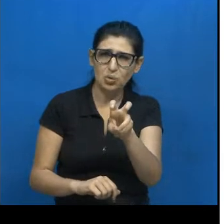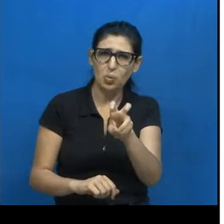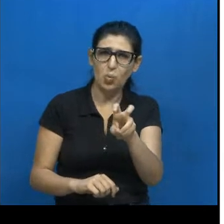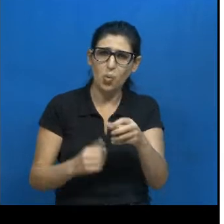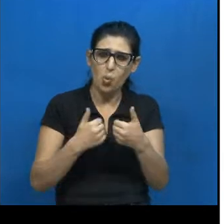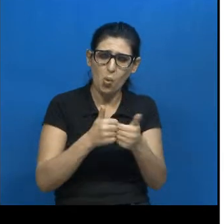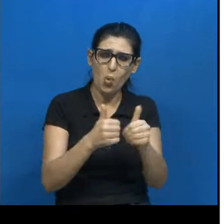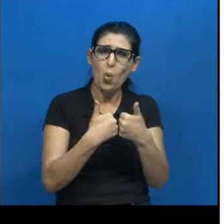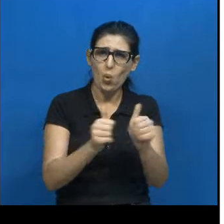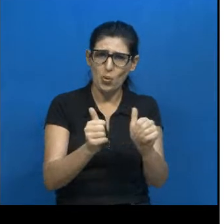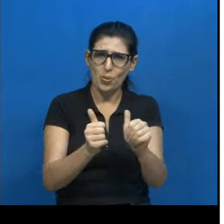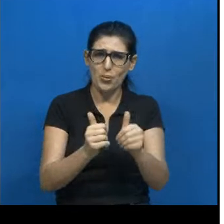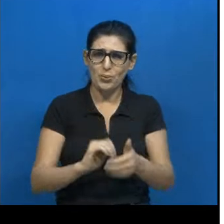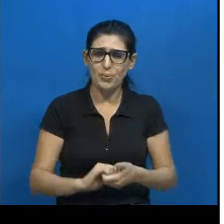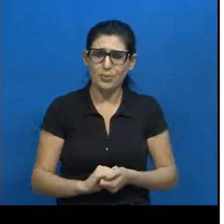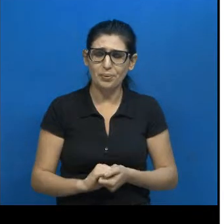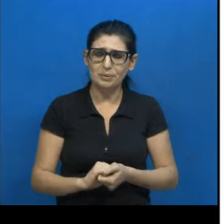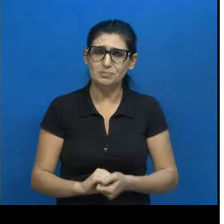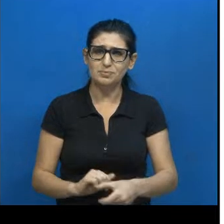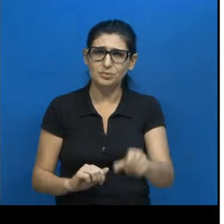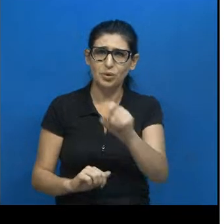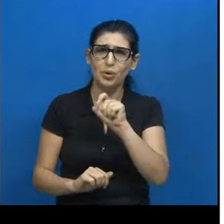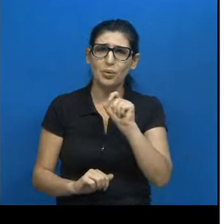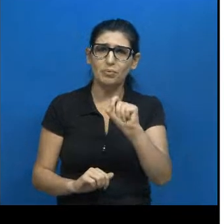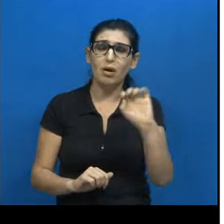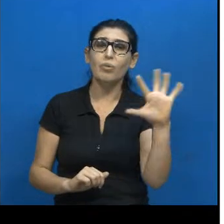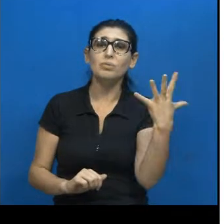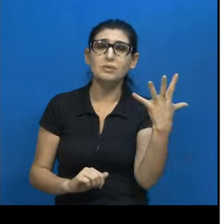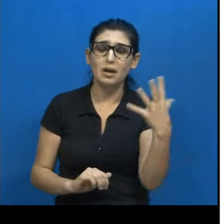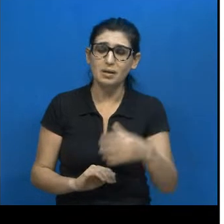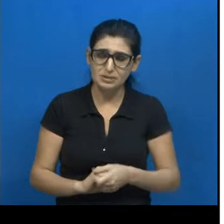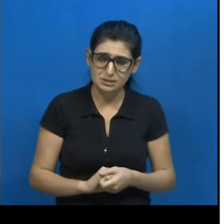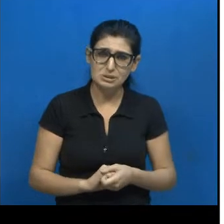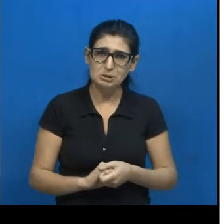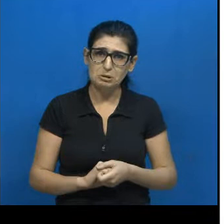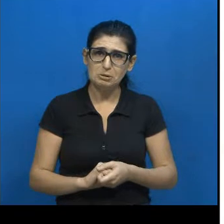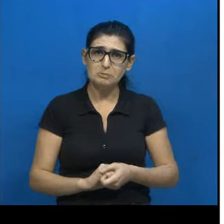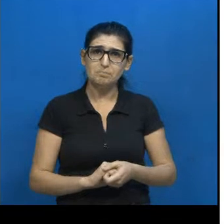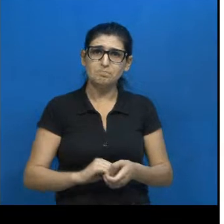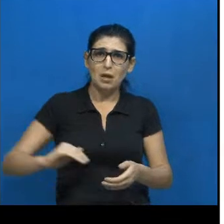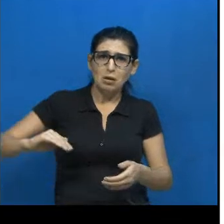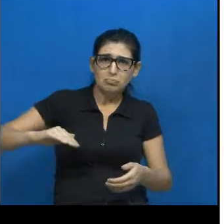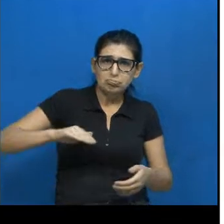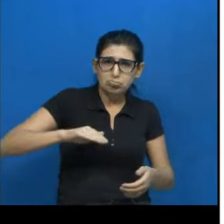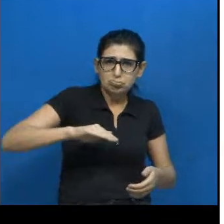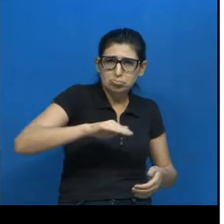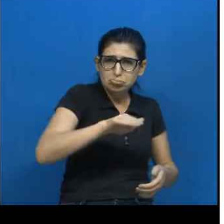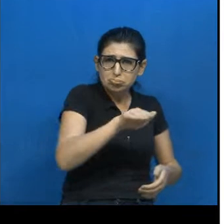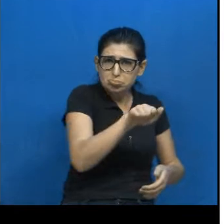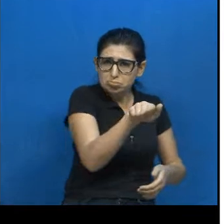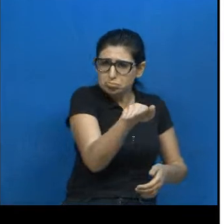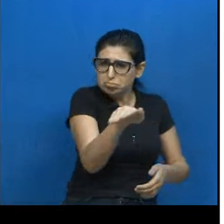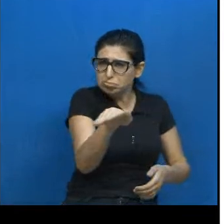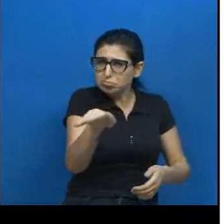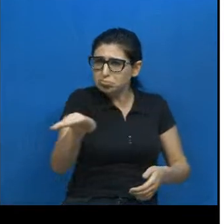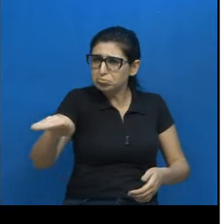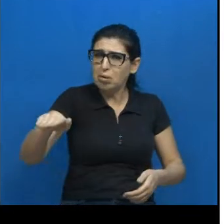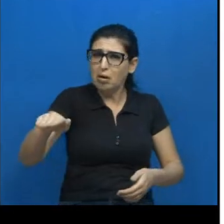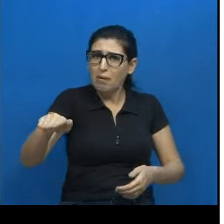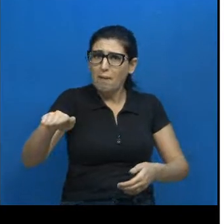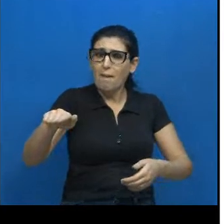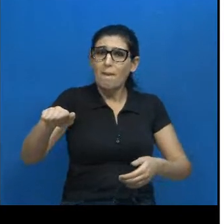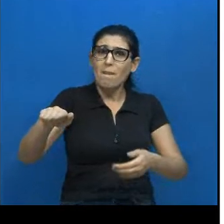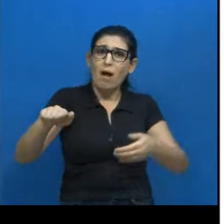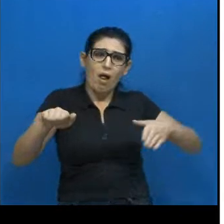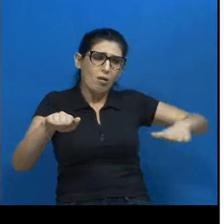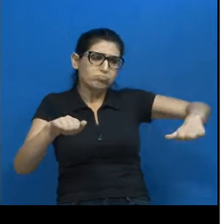linhas, o que ocorre? Ora ele vai, ele passa numa via, ele vem para um lado, ora ele sai lá